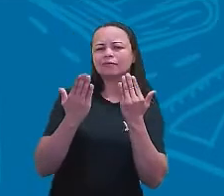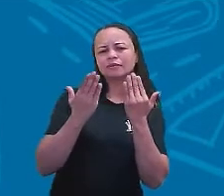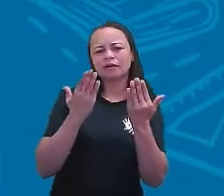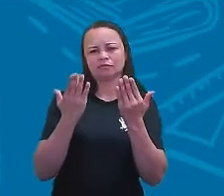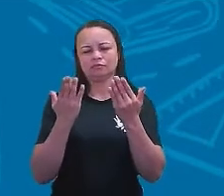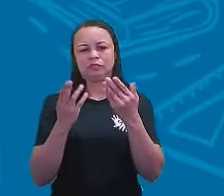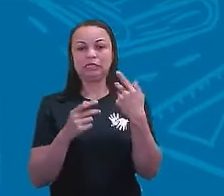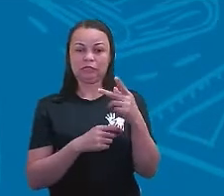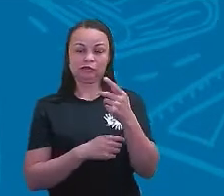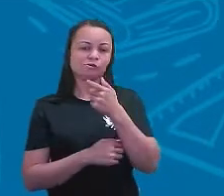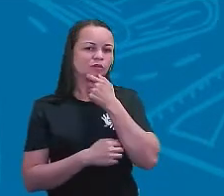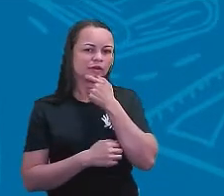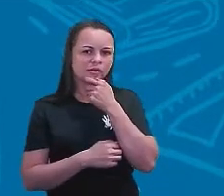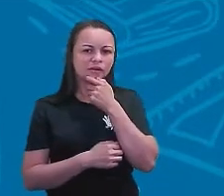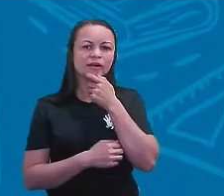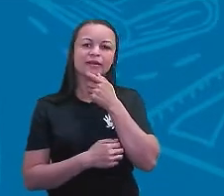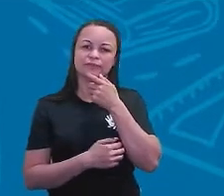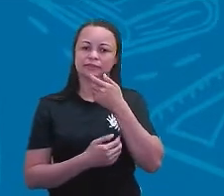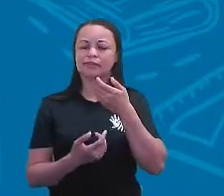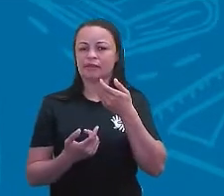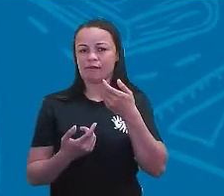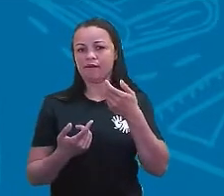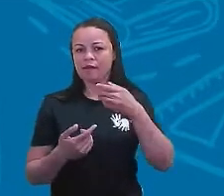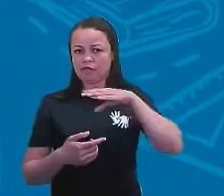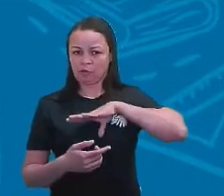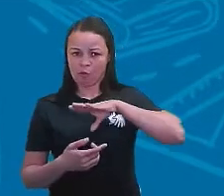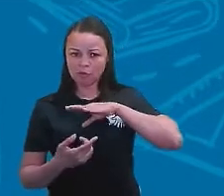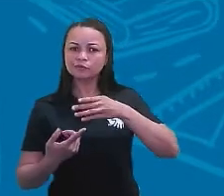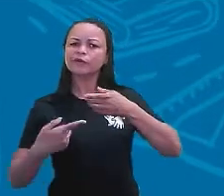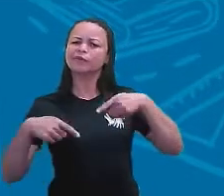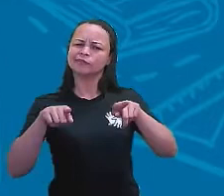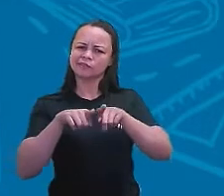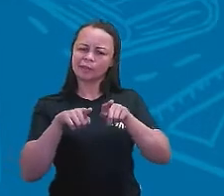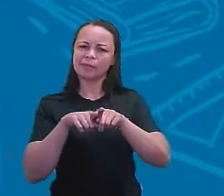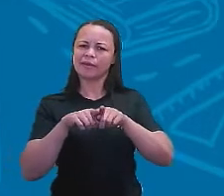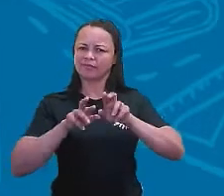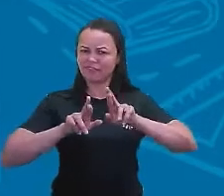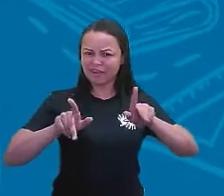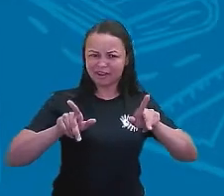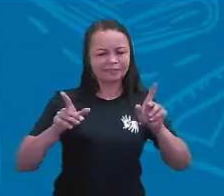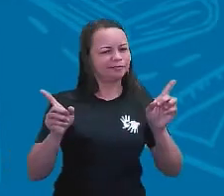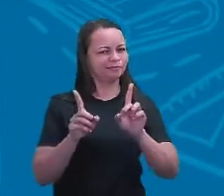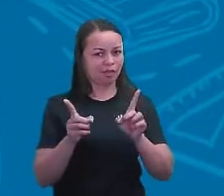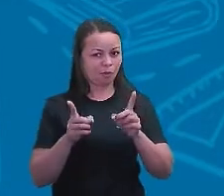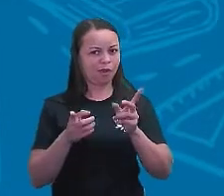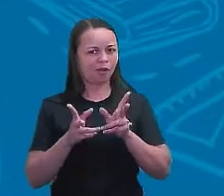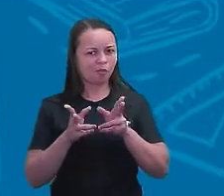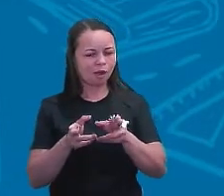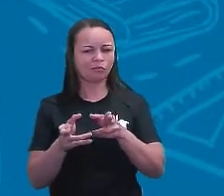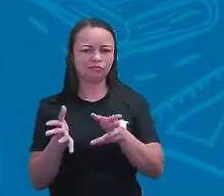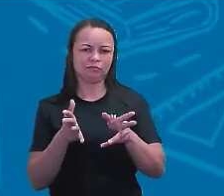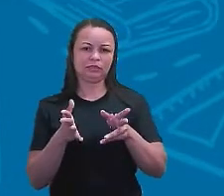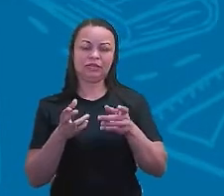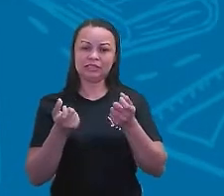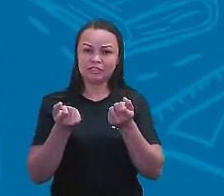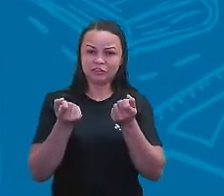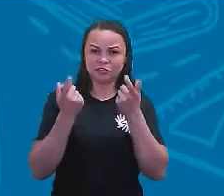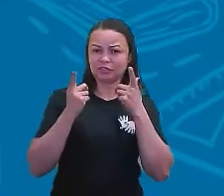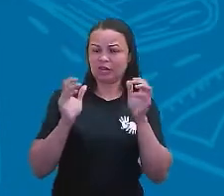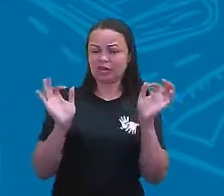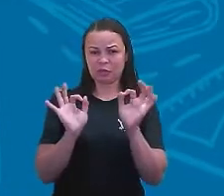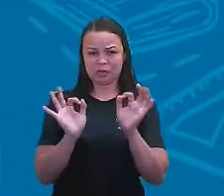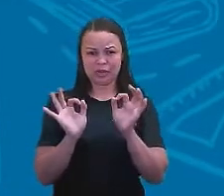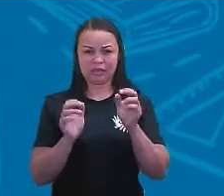também essa gramática, na língua inglesa não seria diferente. Então fica bem atento, porque não tem nada de estranho, nada